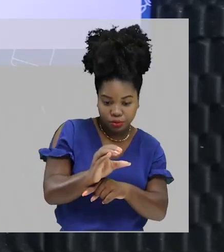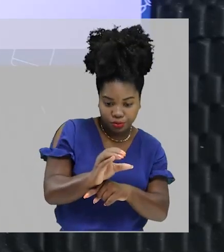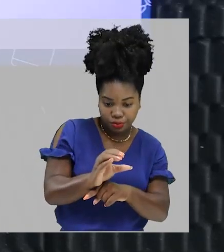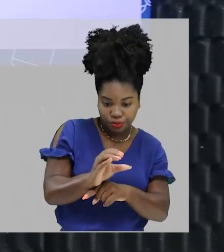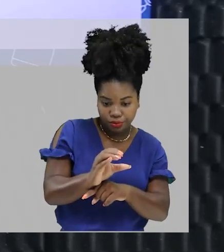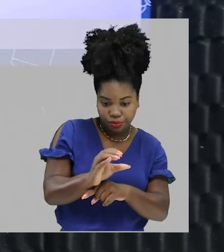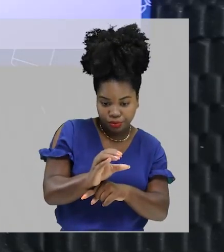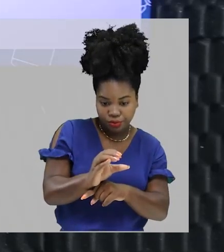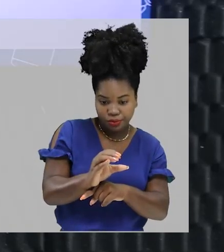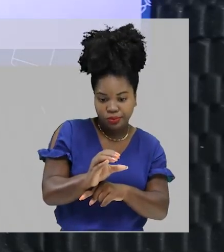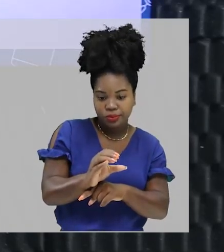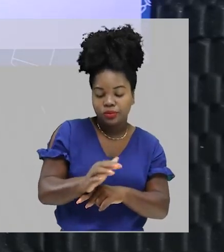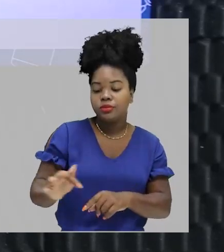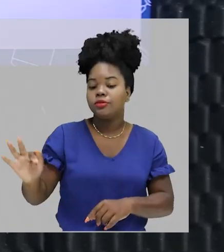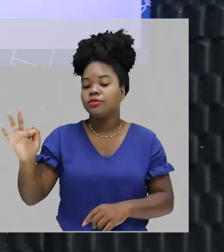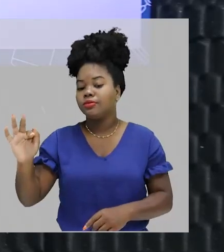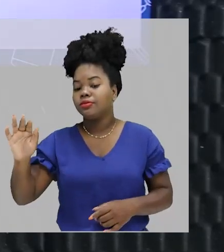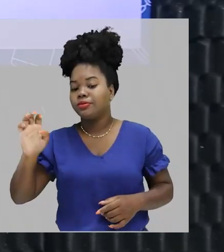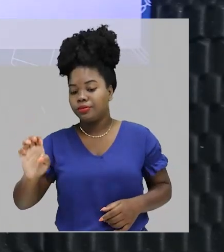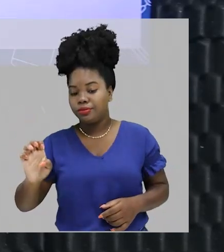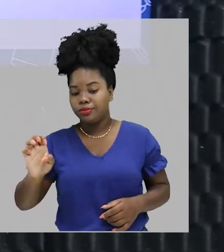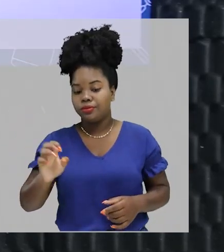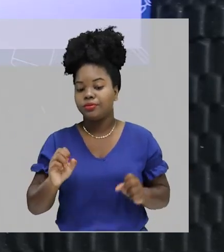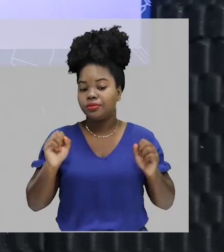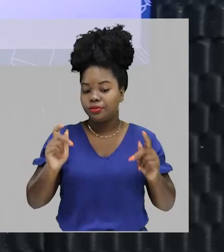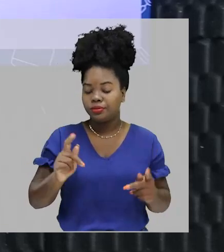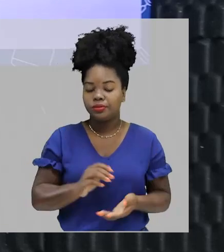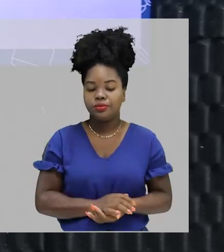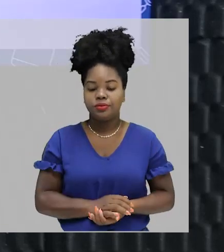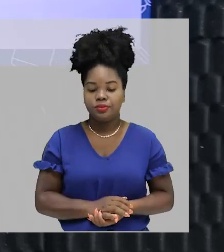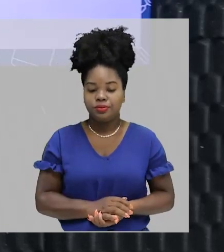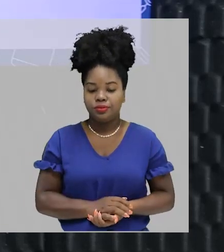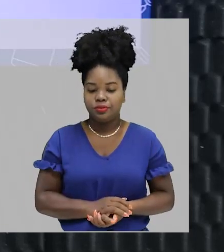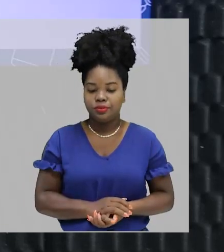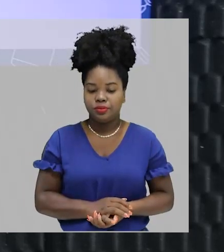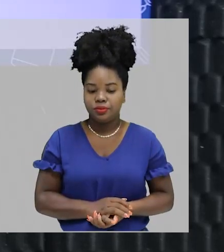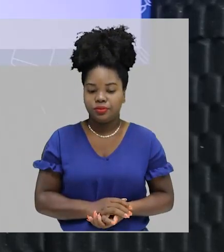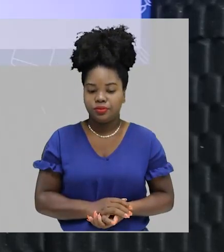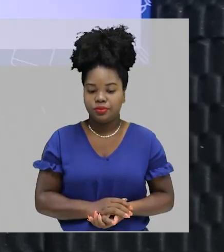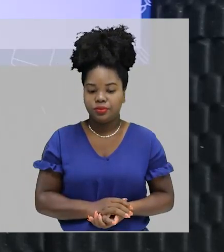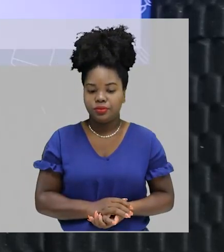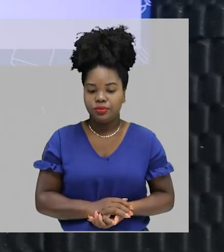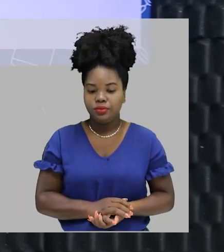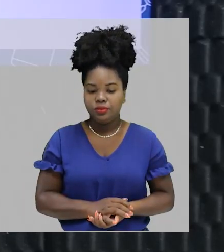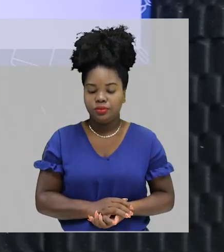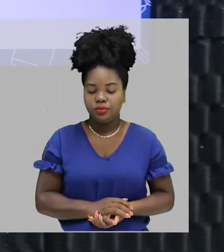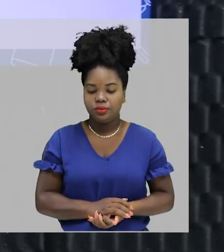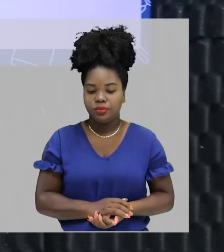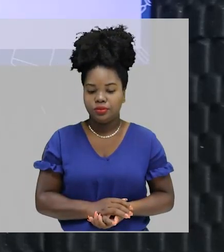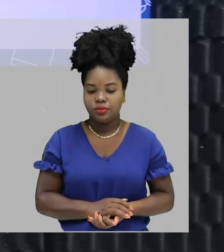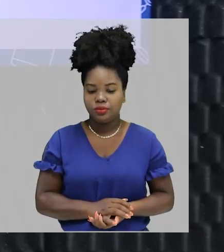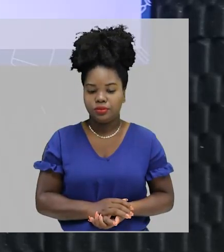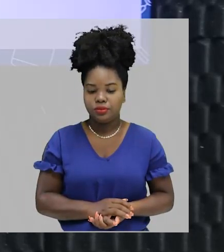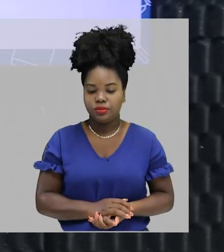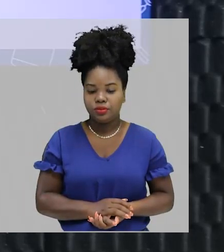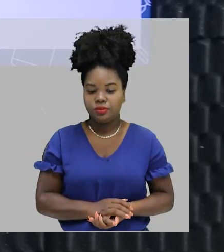carvão, certo? Com ferro. Show de bola? Bom, segundo